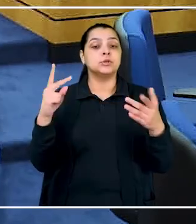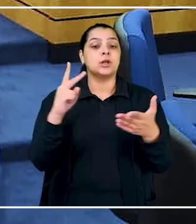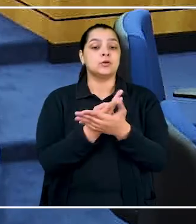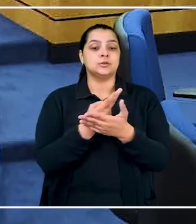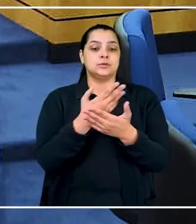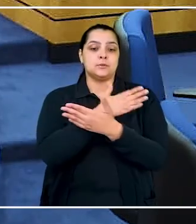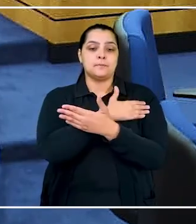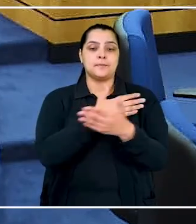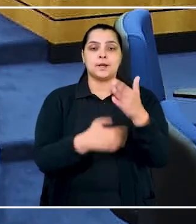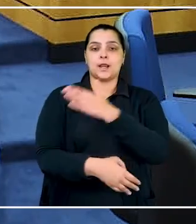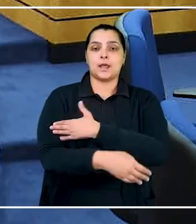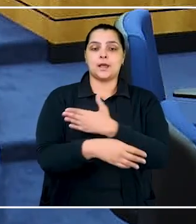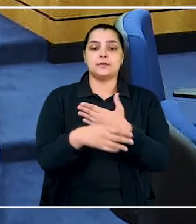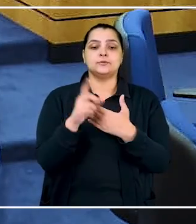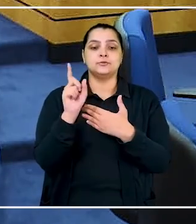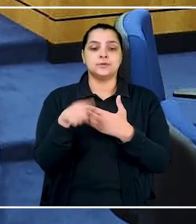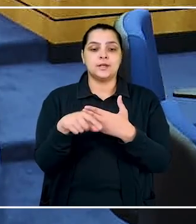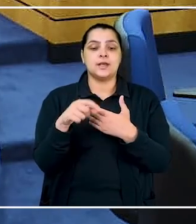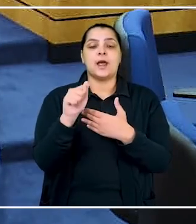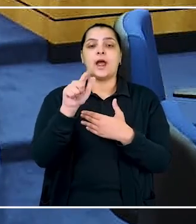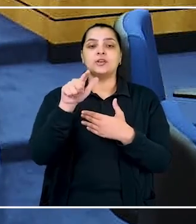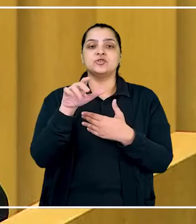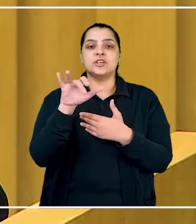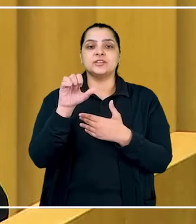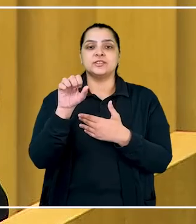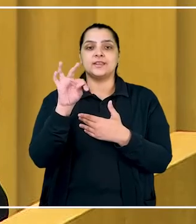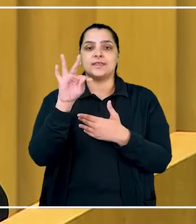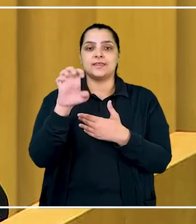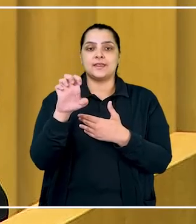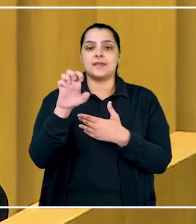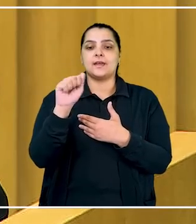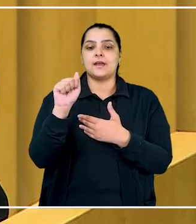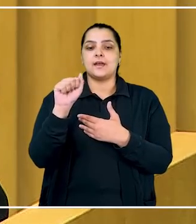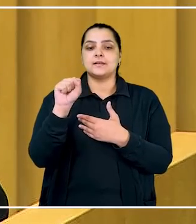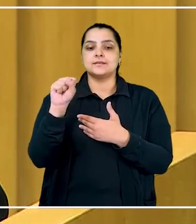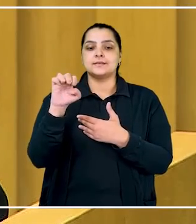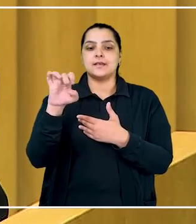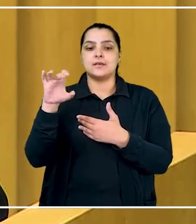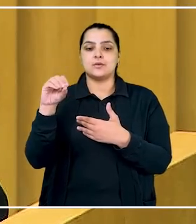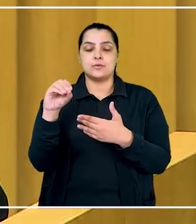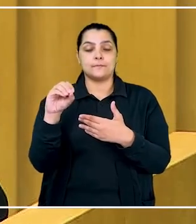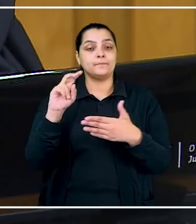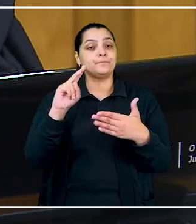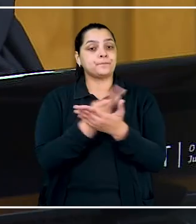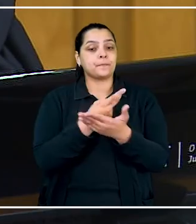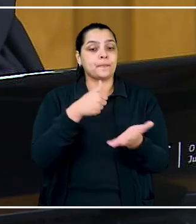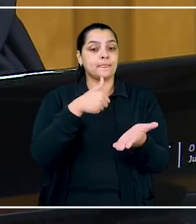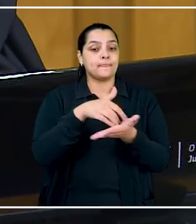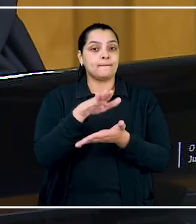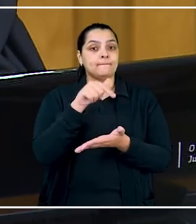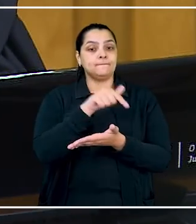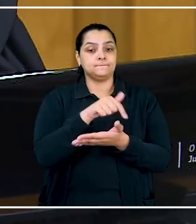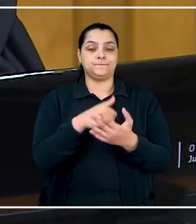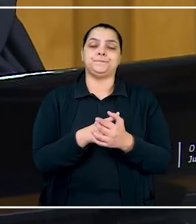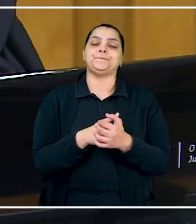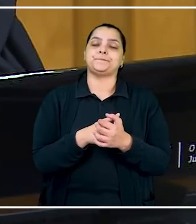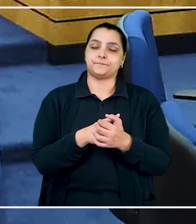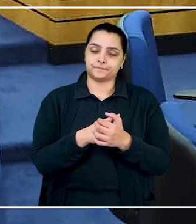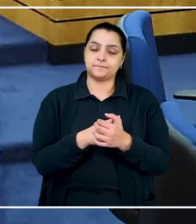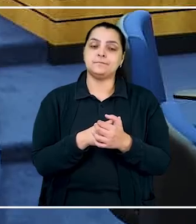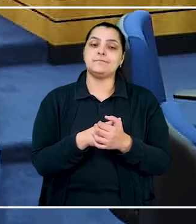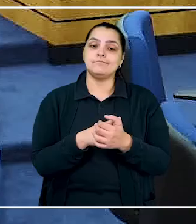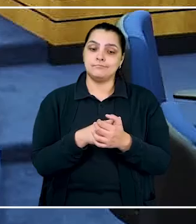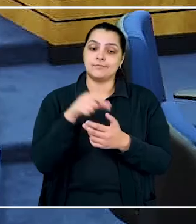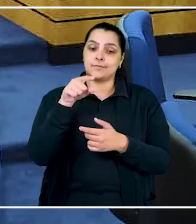lesões causadas nos braços de uma agente de asseio. Uma delas resultou em uma cirurgia ocorrida após a demissão da trabalhadora.